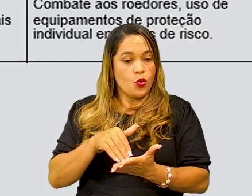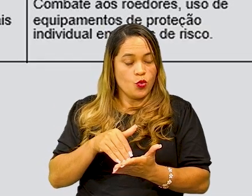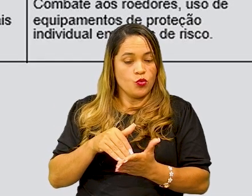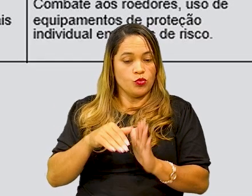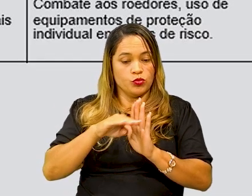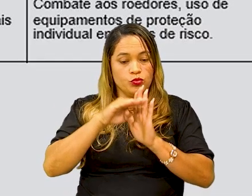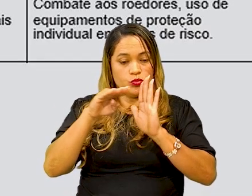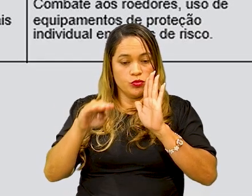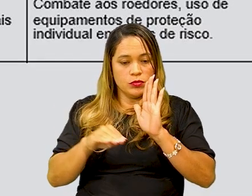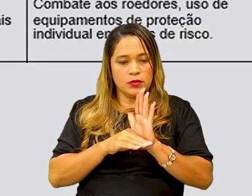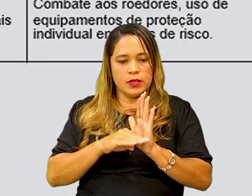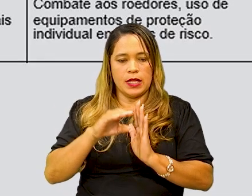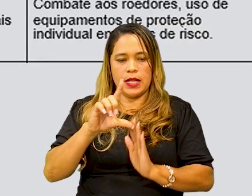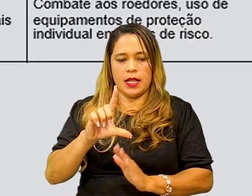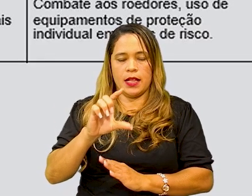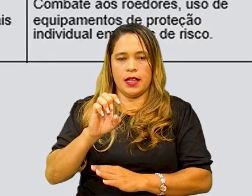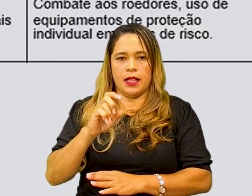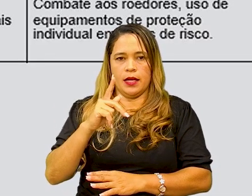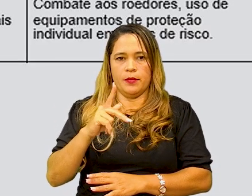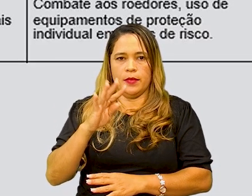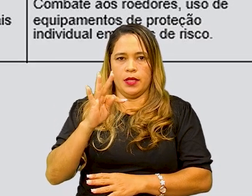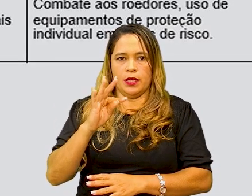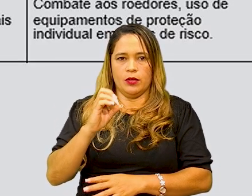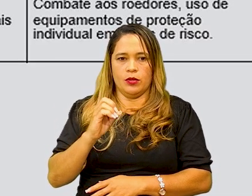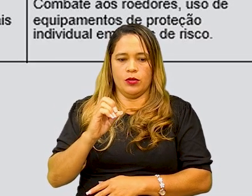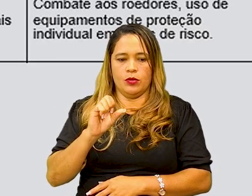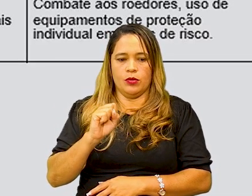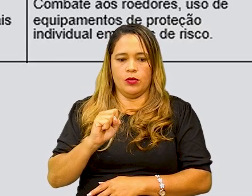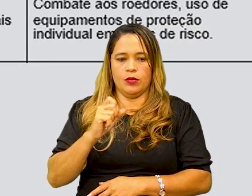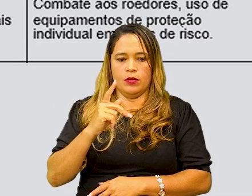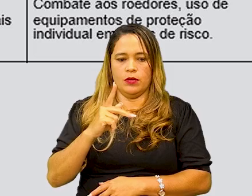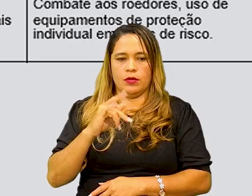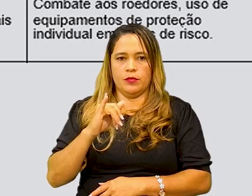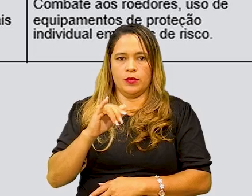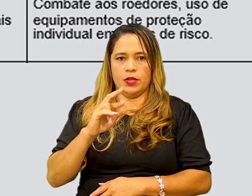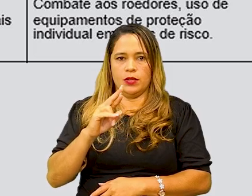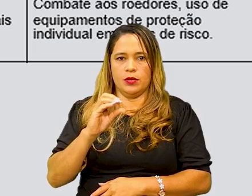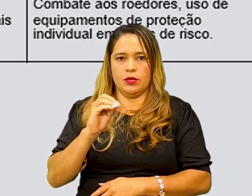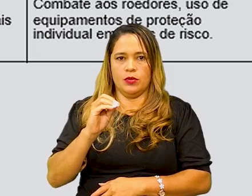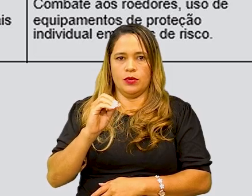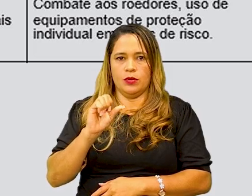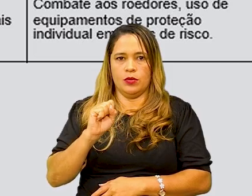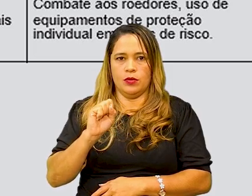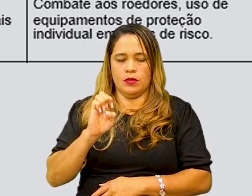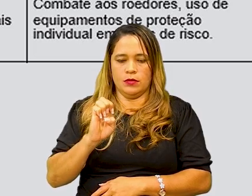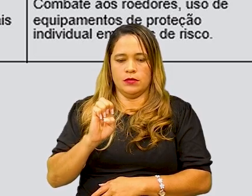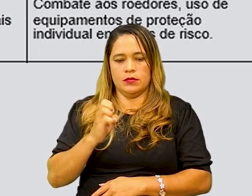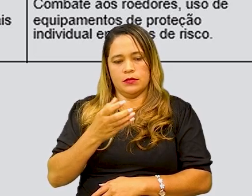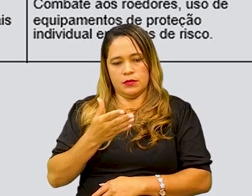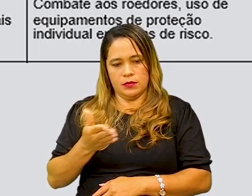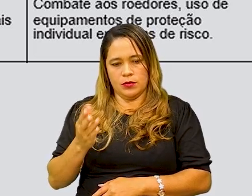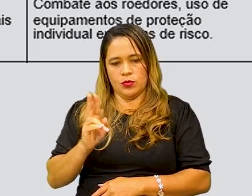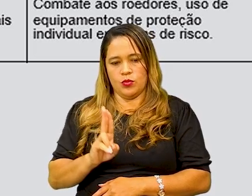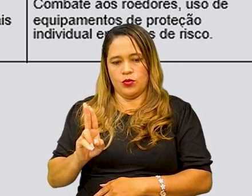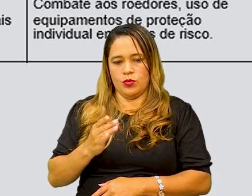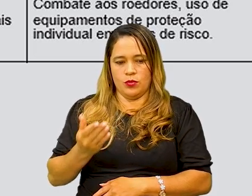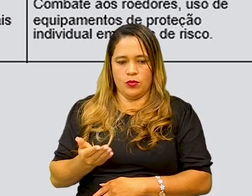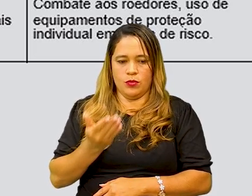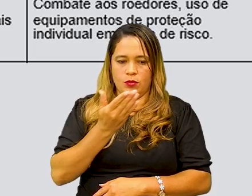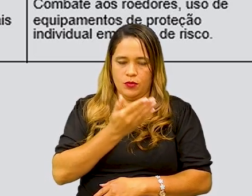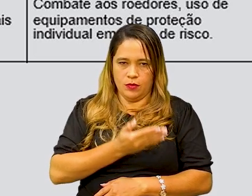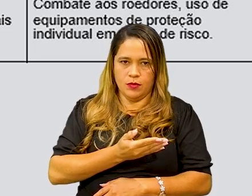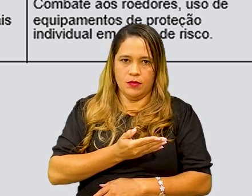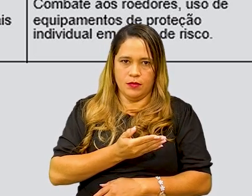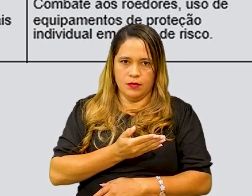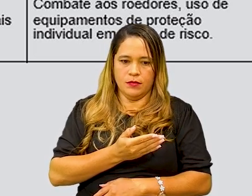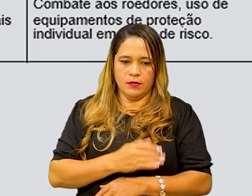aulinha de hoje é a leptospirose. Quem causa uma bactéria chamada de Leptospira interrogans, essa bactéria então, olha lá, ó, também com o